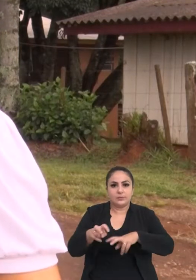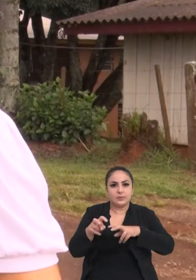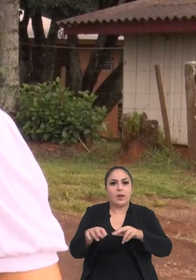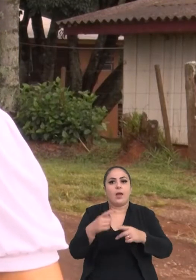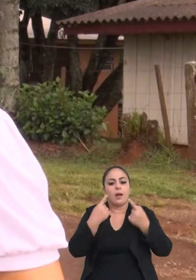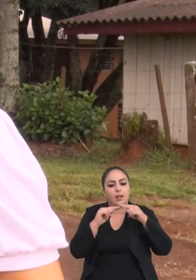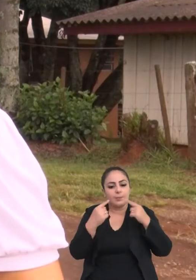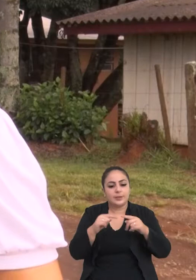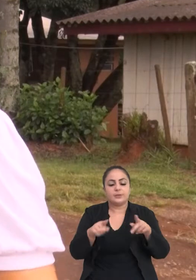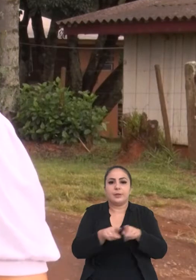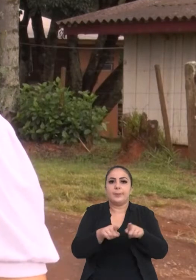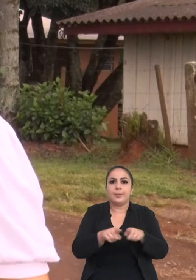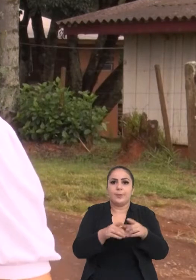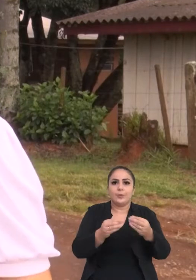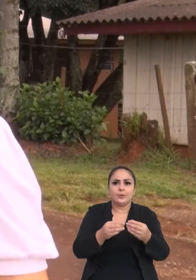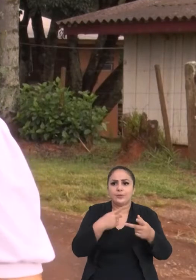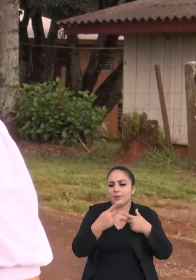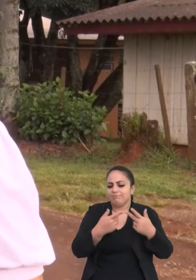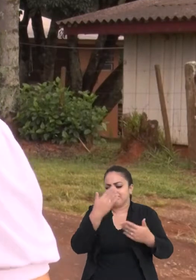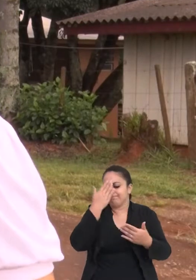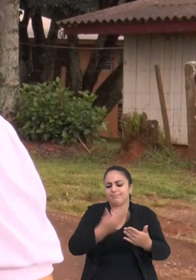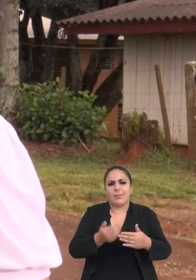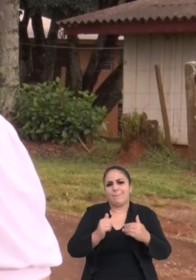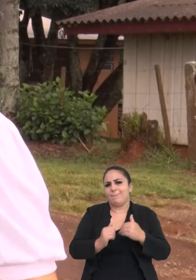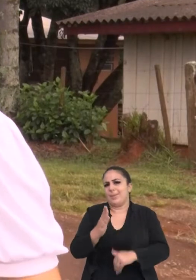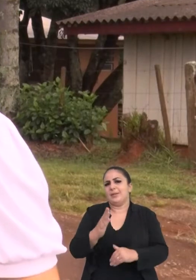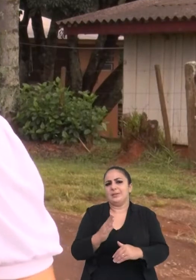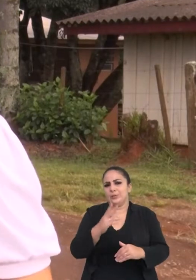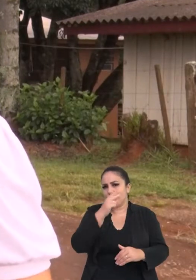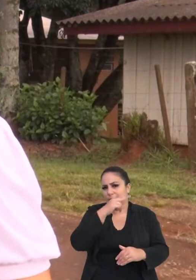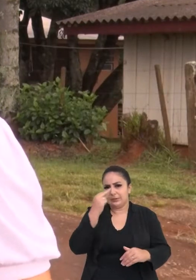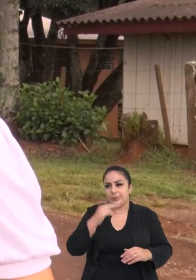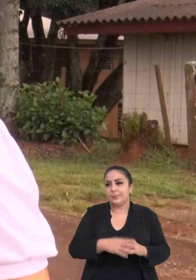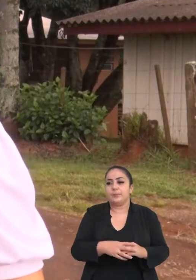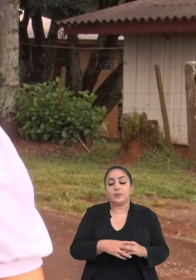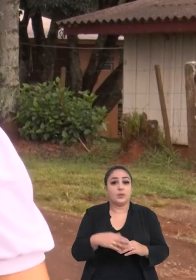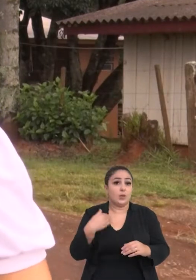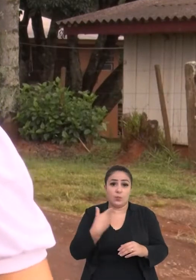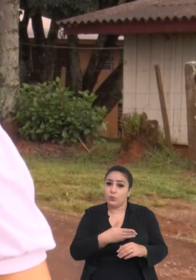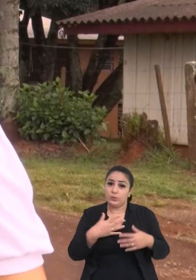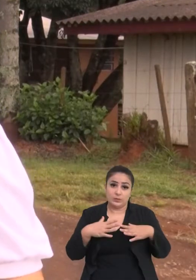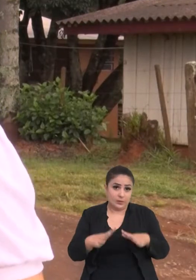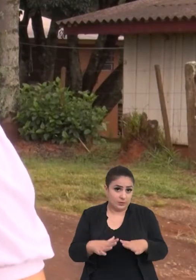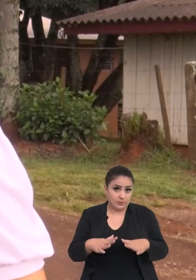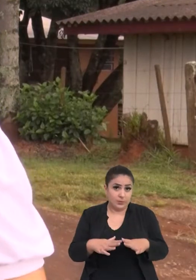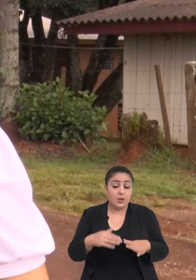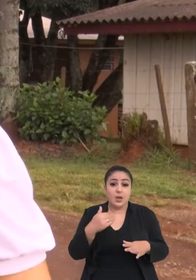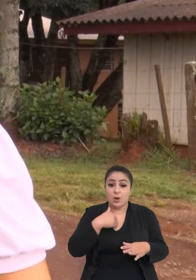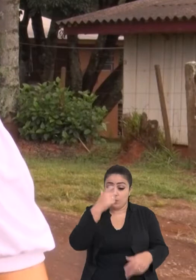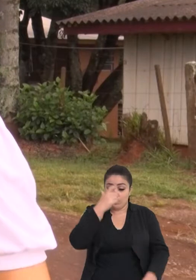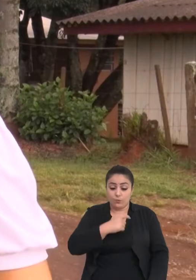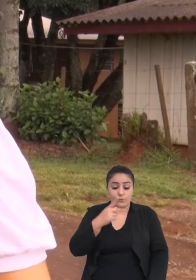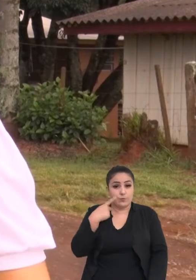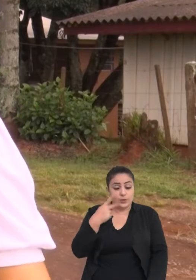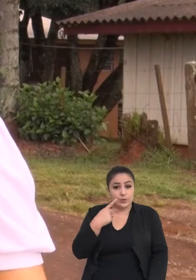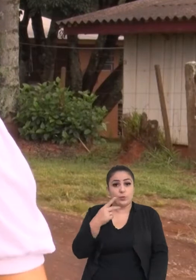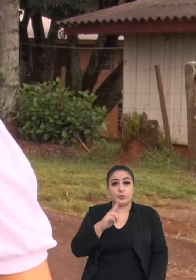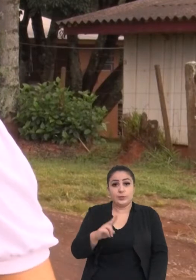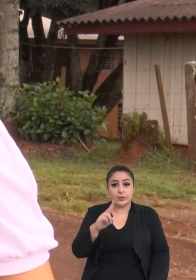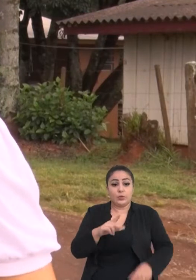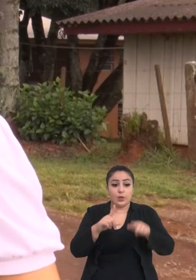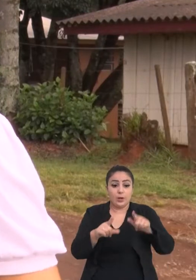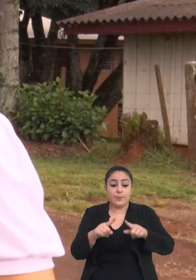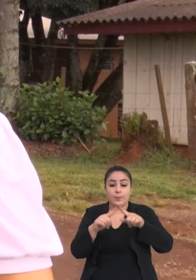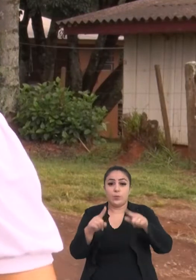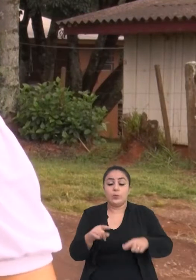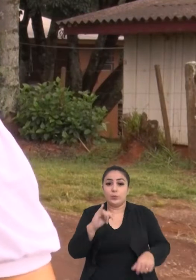agricultores reclamando e muito no sentido já de desacreditar do poder público, né? E não é isso que a gente quer. Eu, enquanto